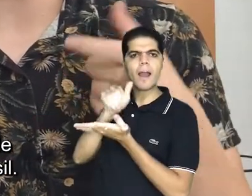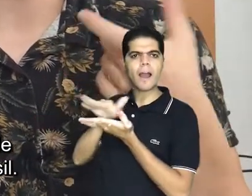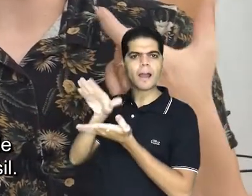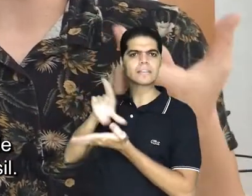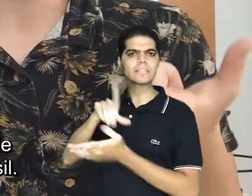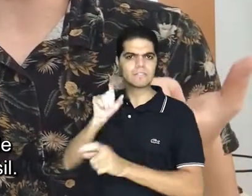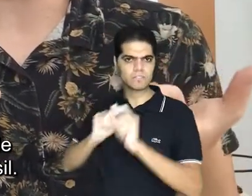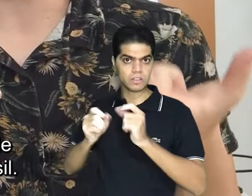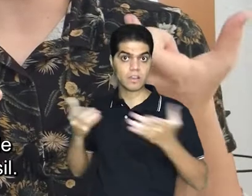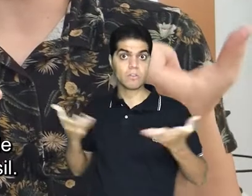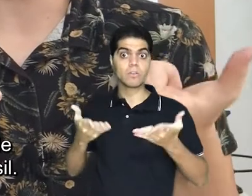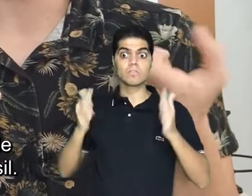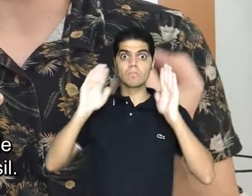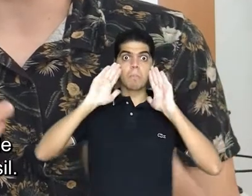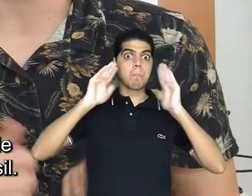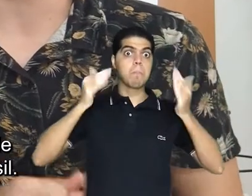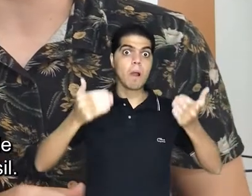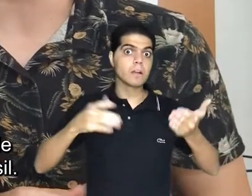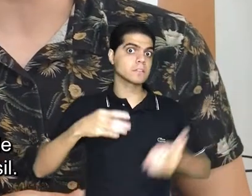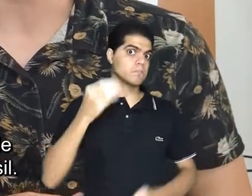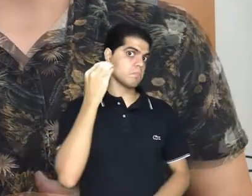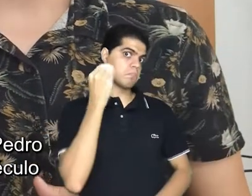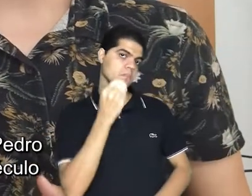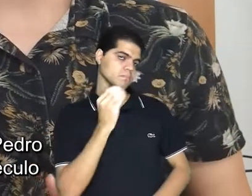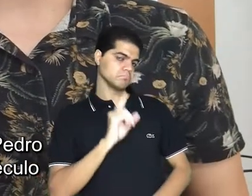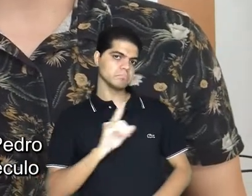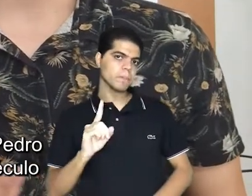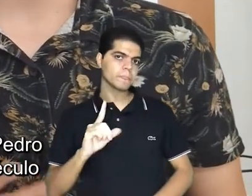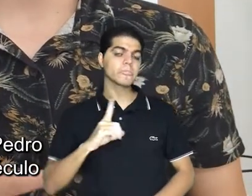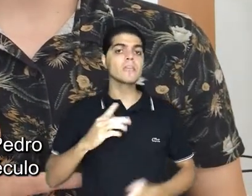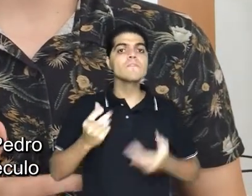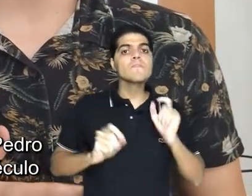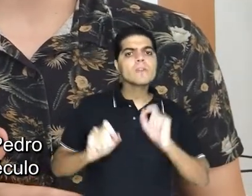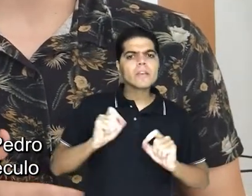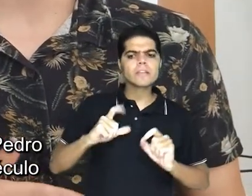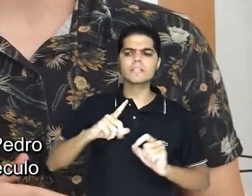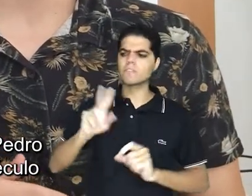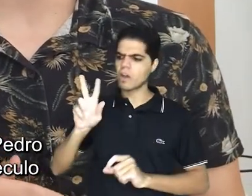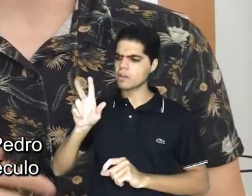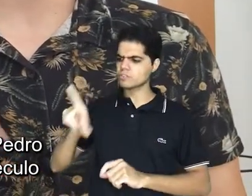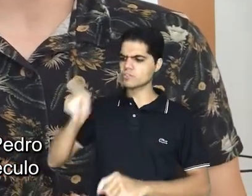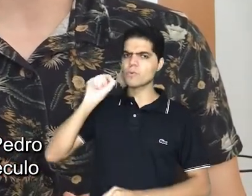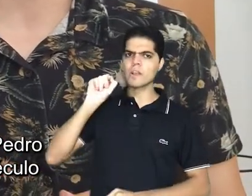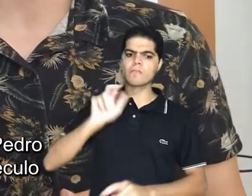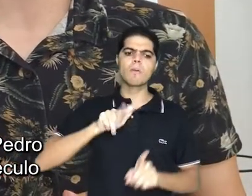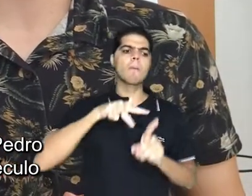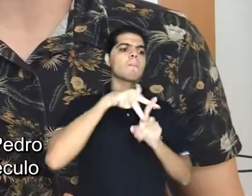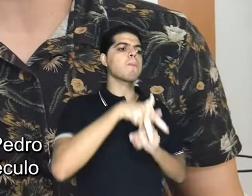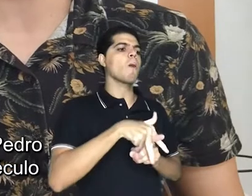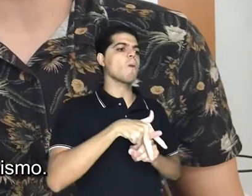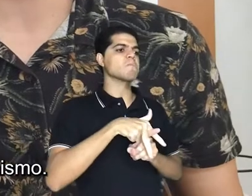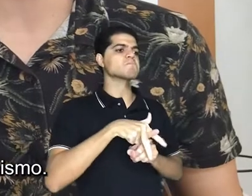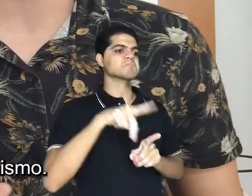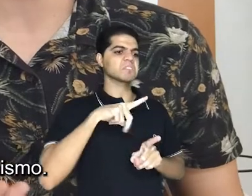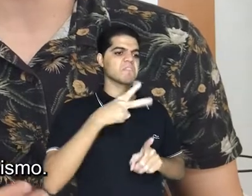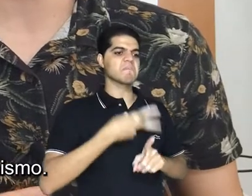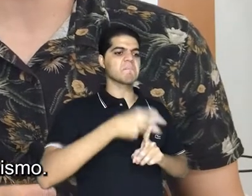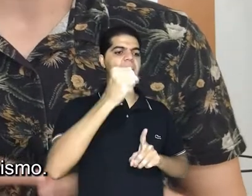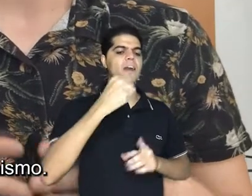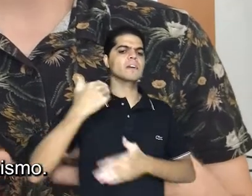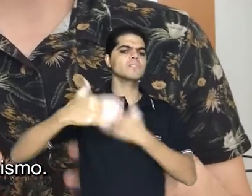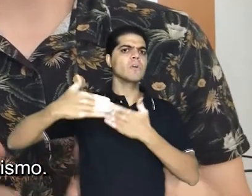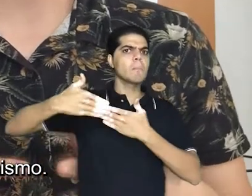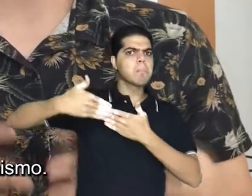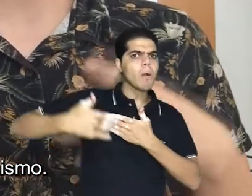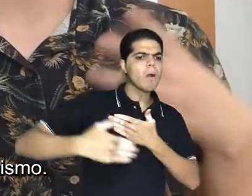aí dando um foco não tão grande para a figura do Imperador do Brasil a escolha da figura heróica de Dom Pedro foi feita na verdade mais de meio século depois da